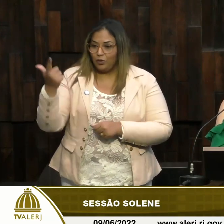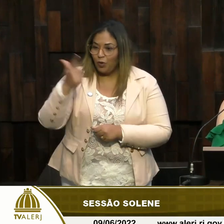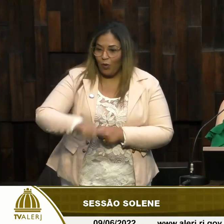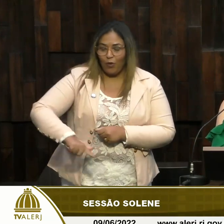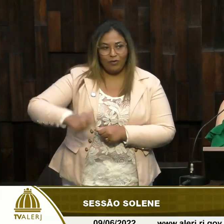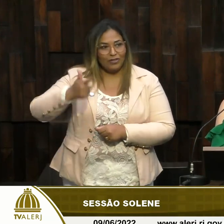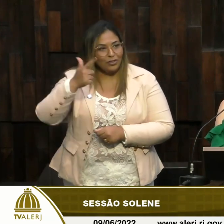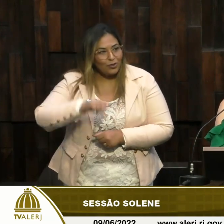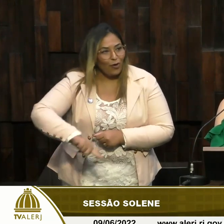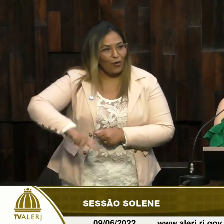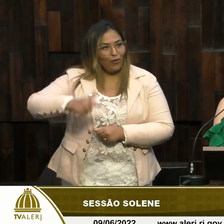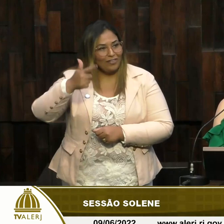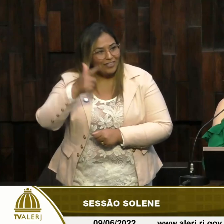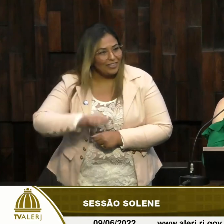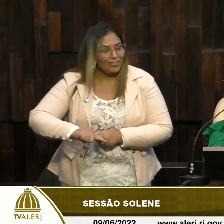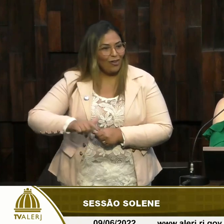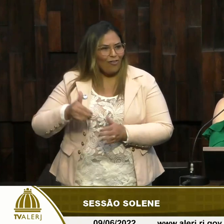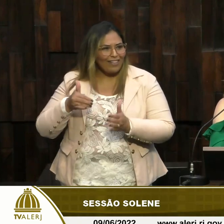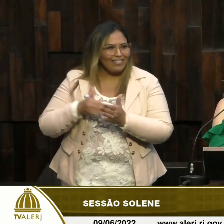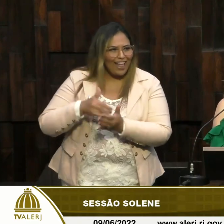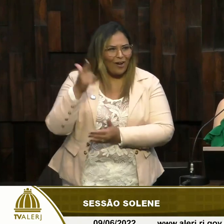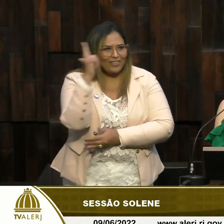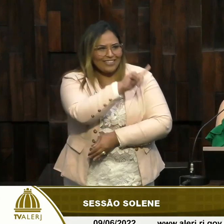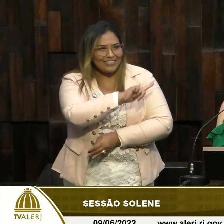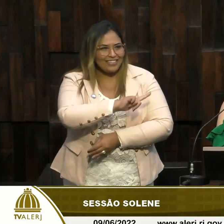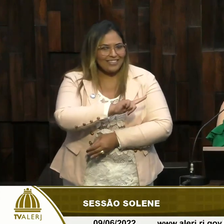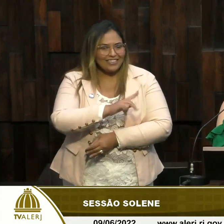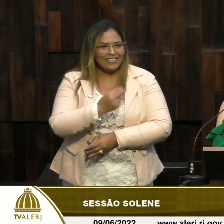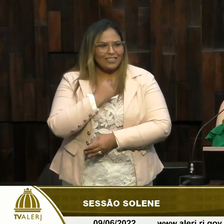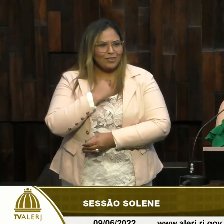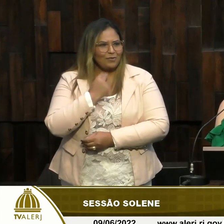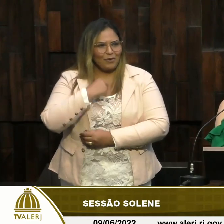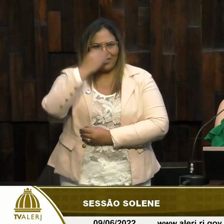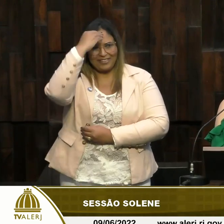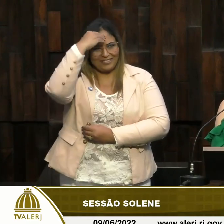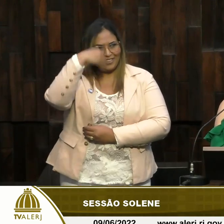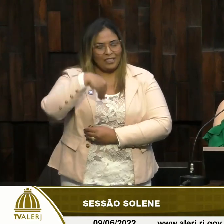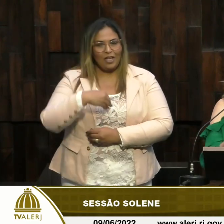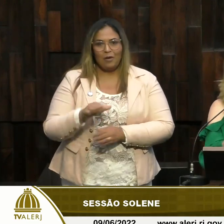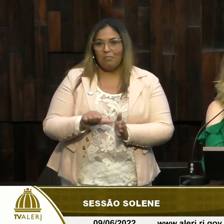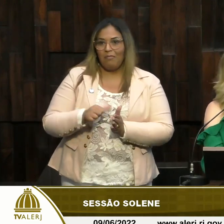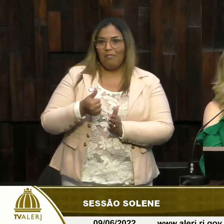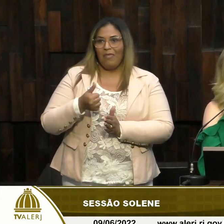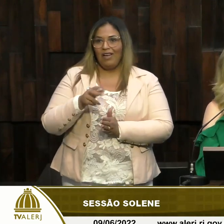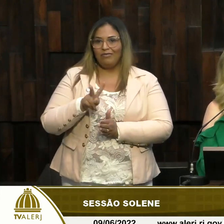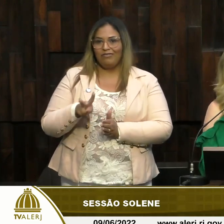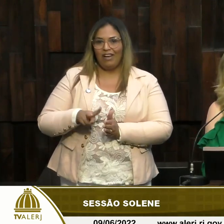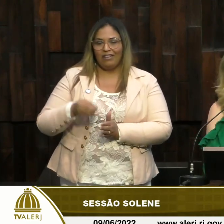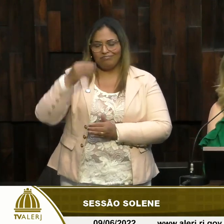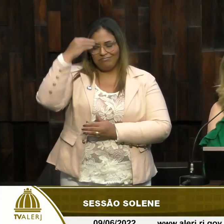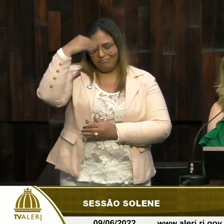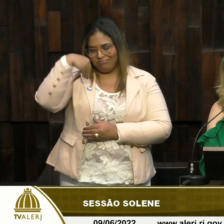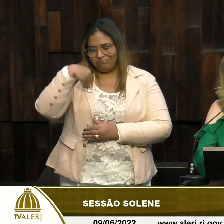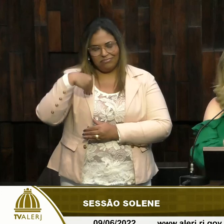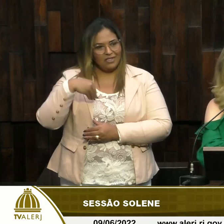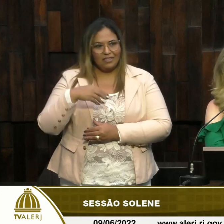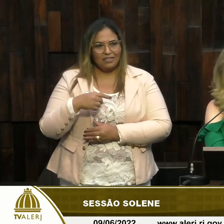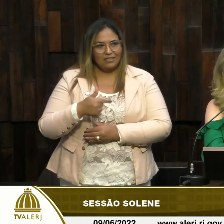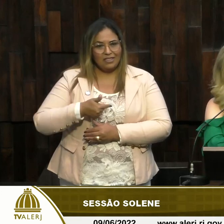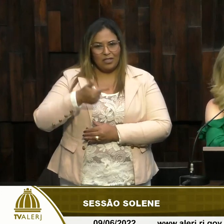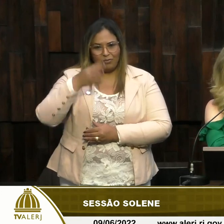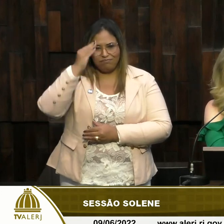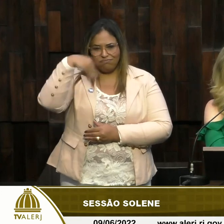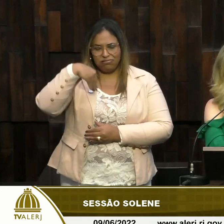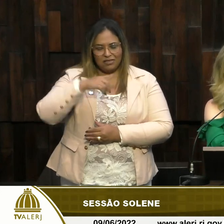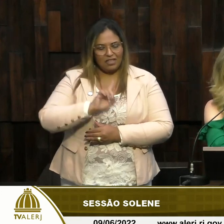Vocês entendem isso, né? Então, a gente não pode desistir num primeiro que você não passa, não pode desistir de um segundo, você tem